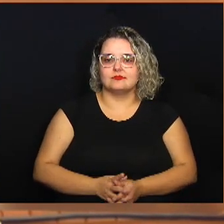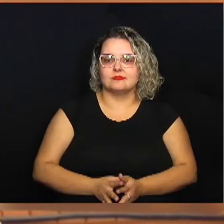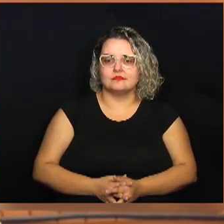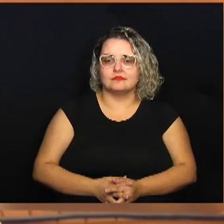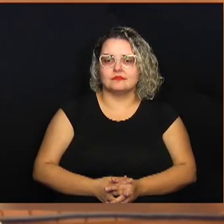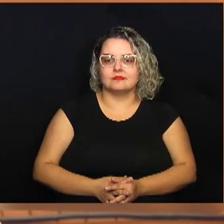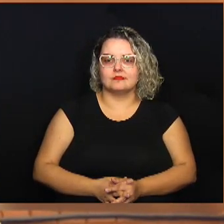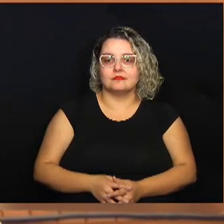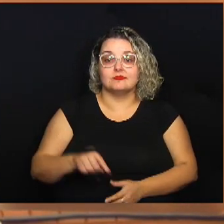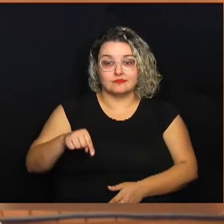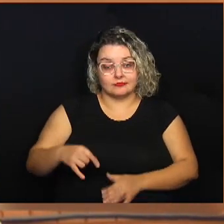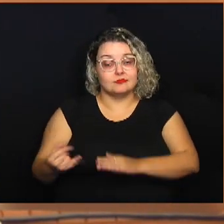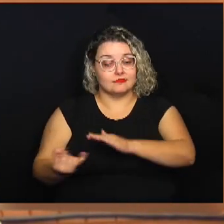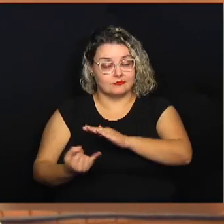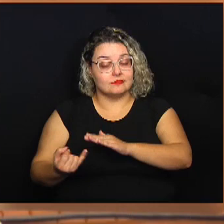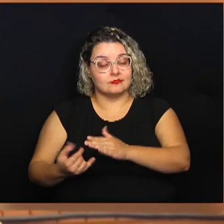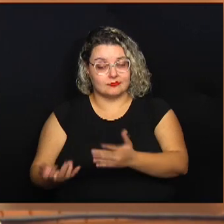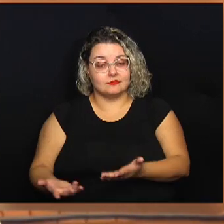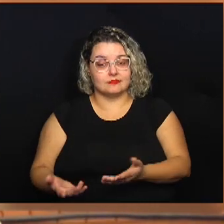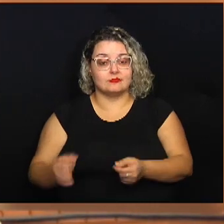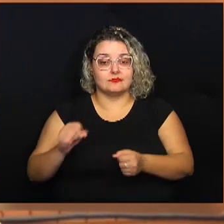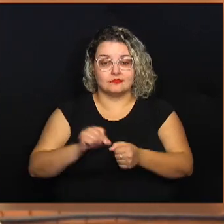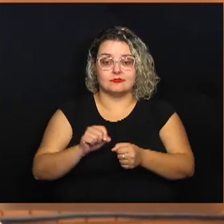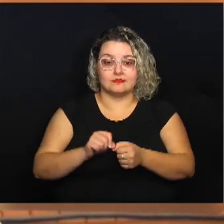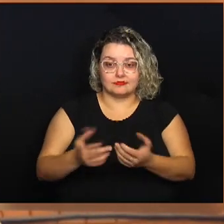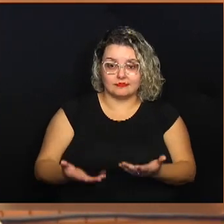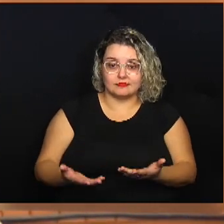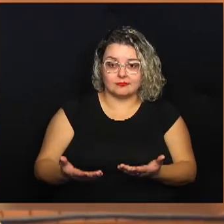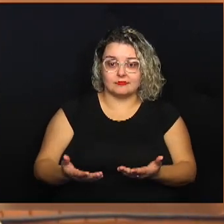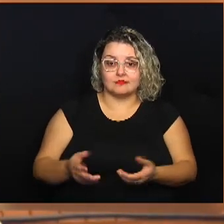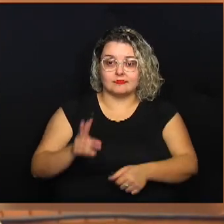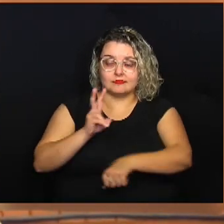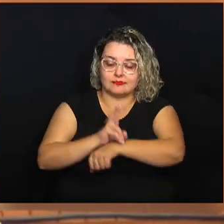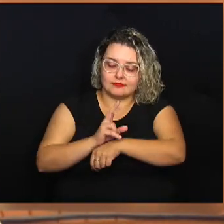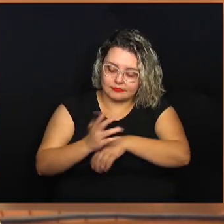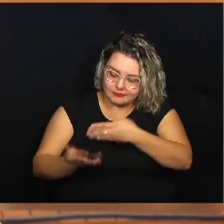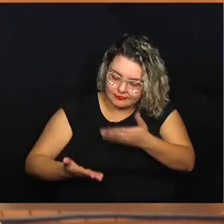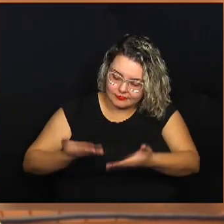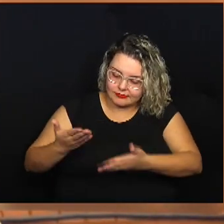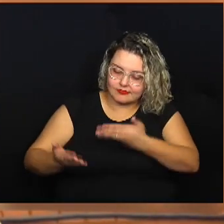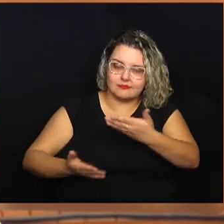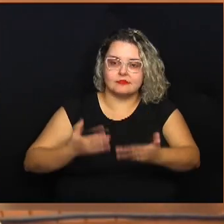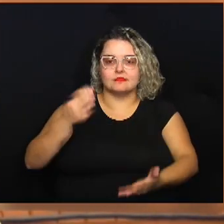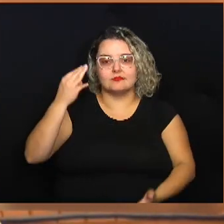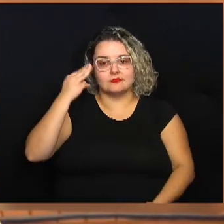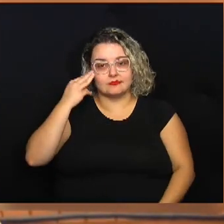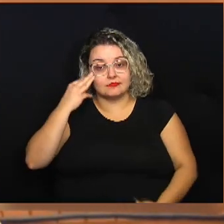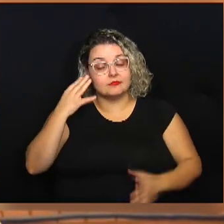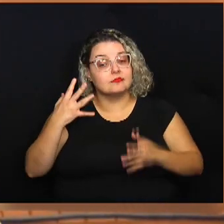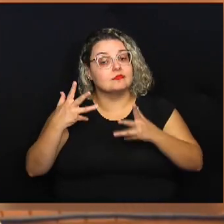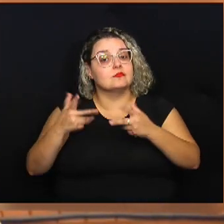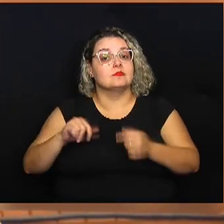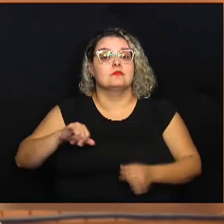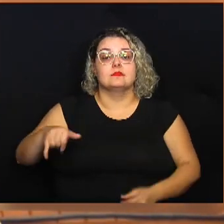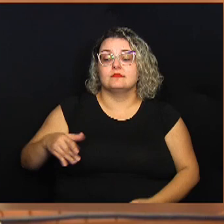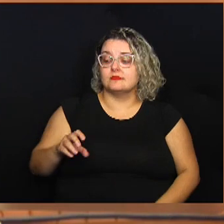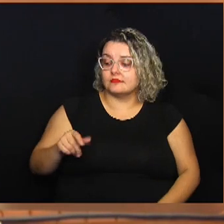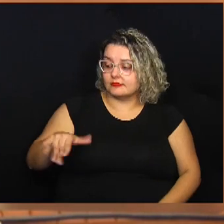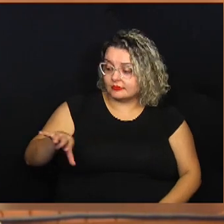desse instituto, né, que faz aí a preservação da memória, né, de tudo que o João Zincler